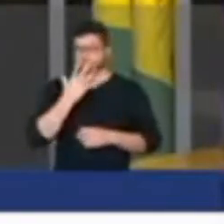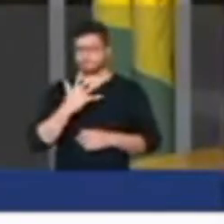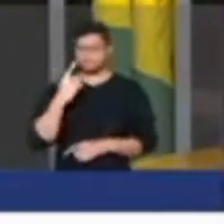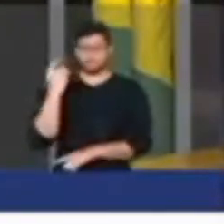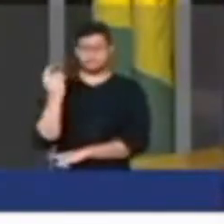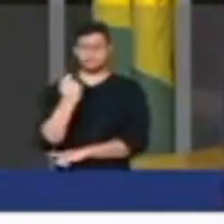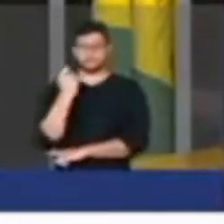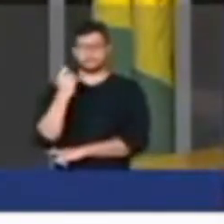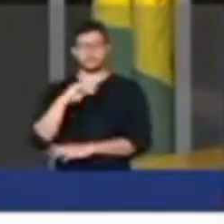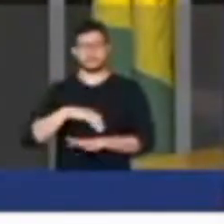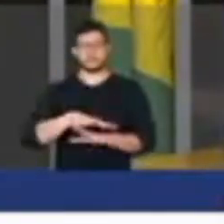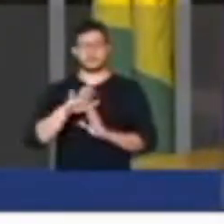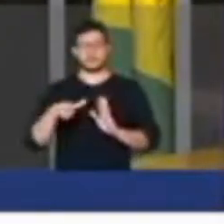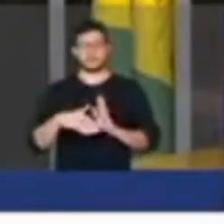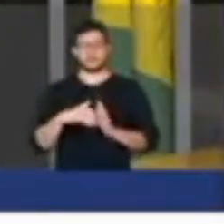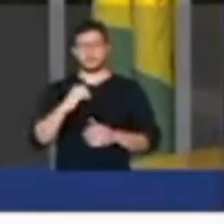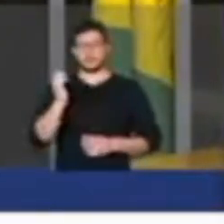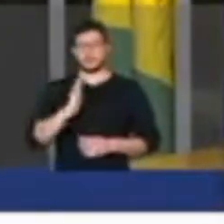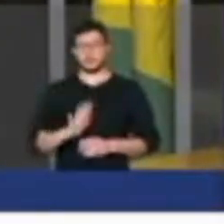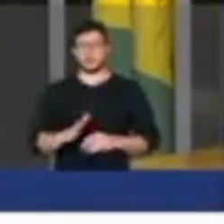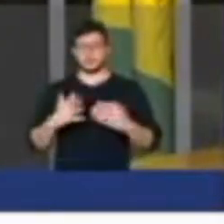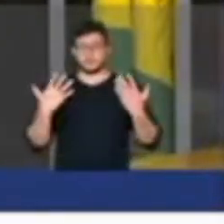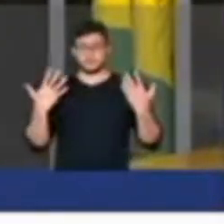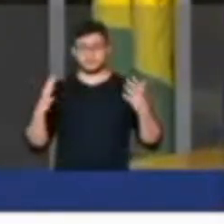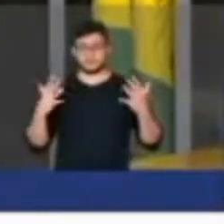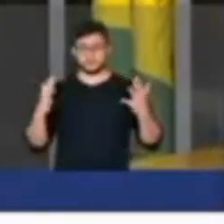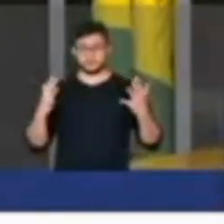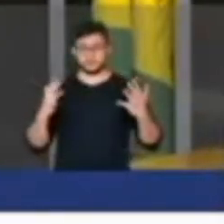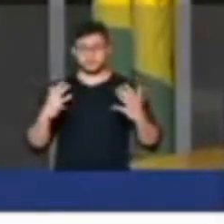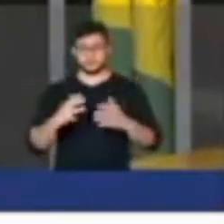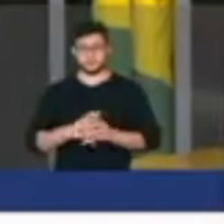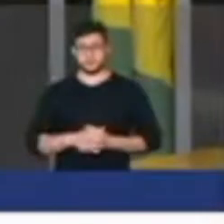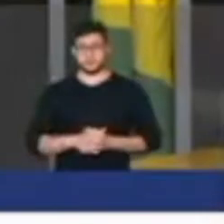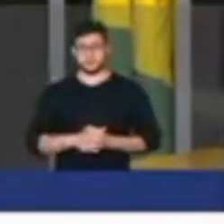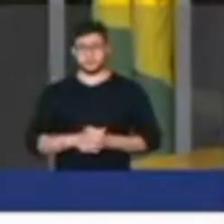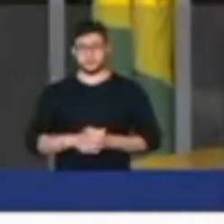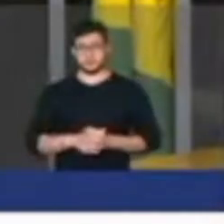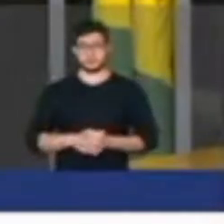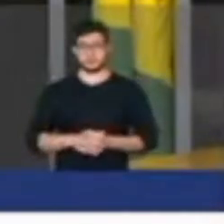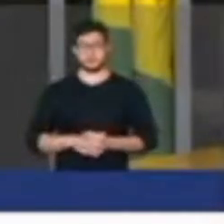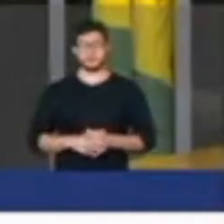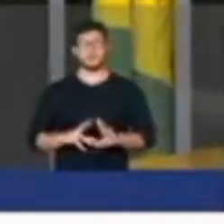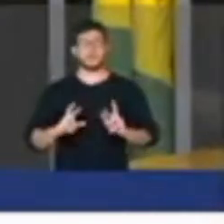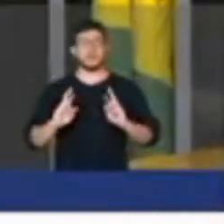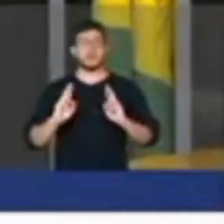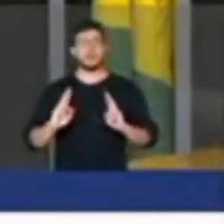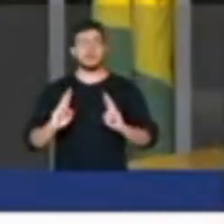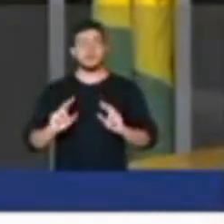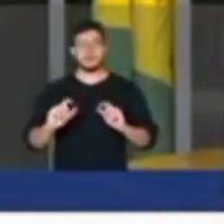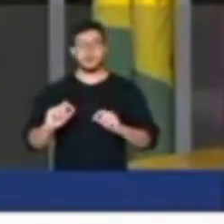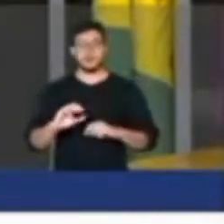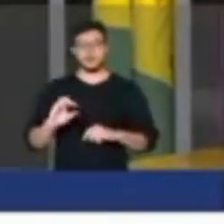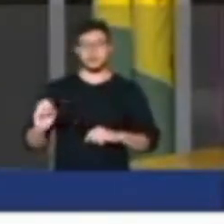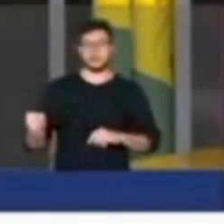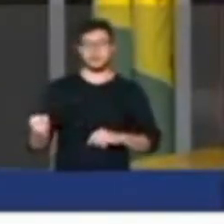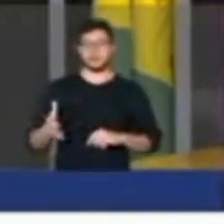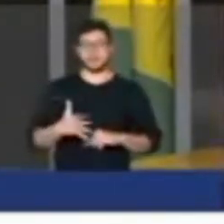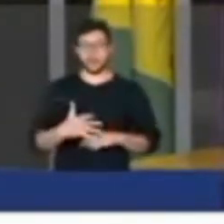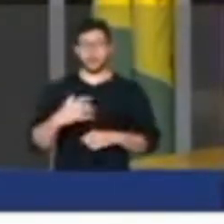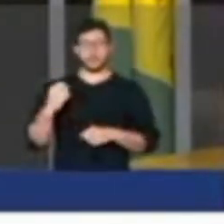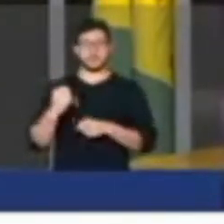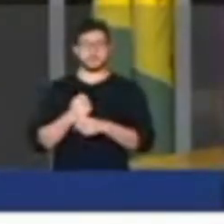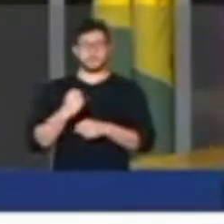mas para todo o Brasil. Parabéns a todos e que esse exemplo sirva para que novas ações, novas